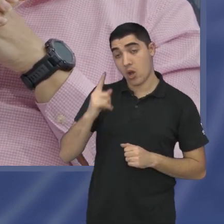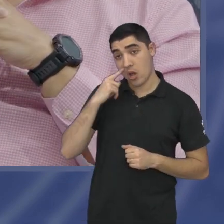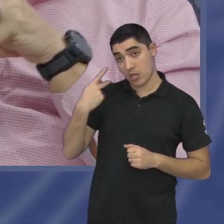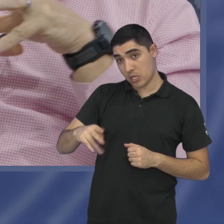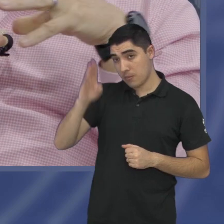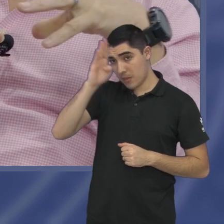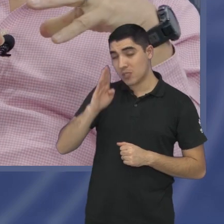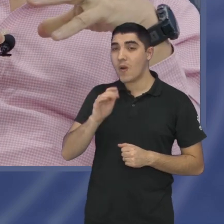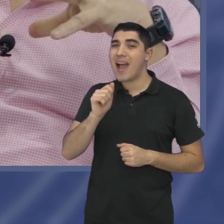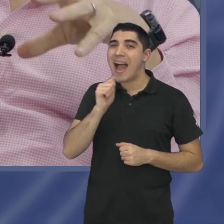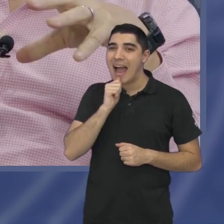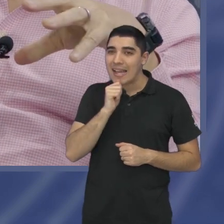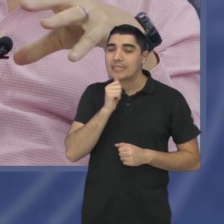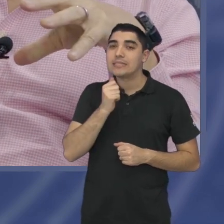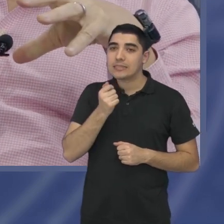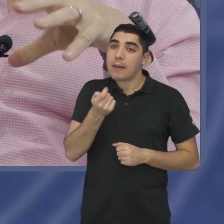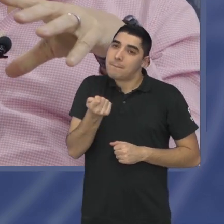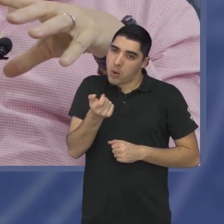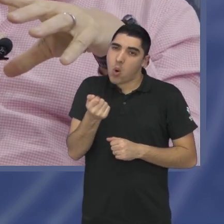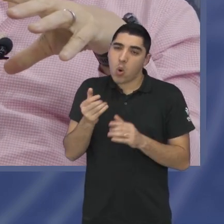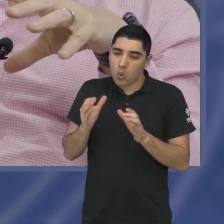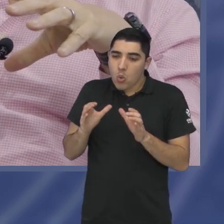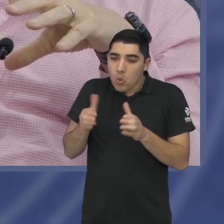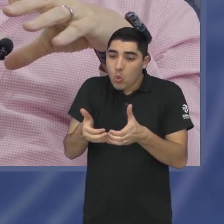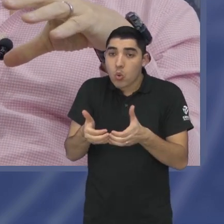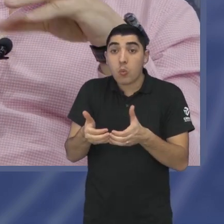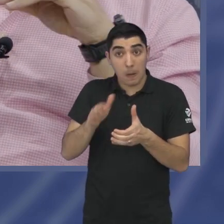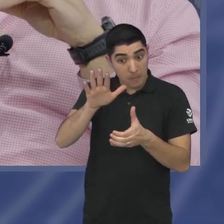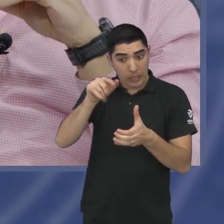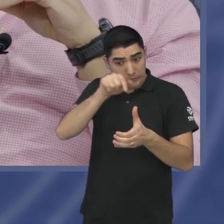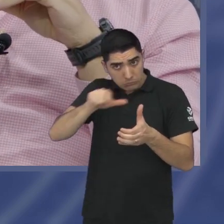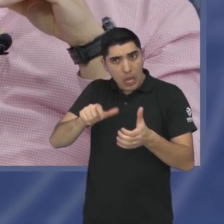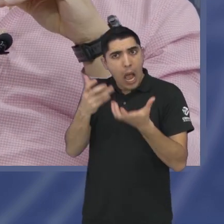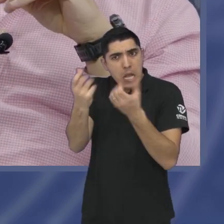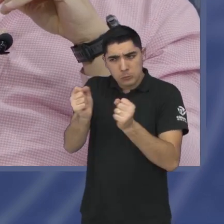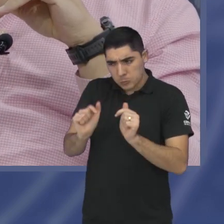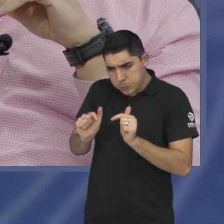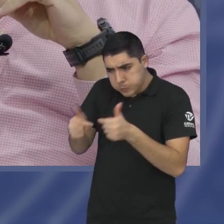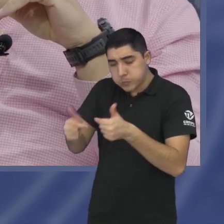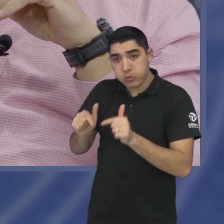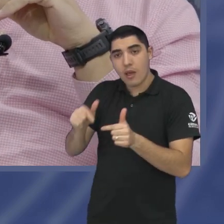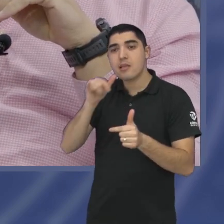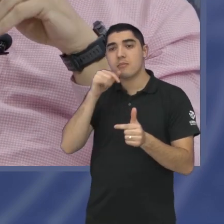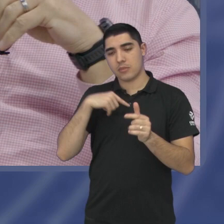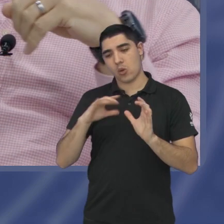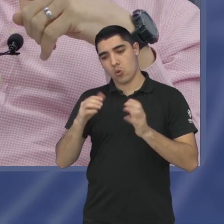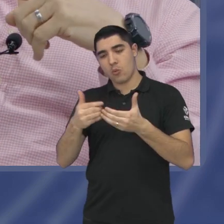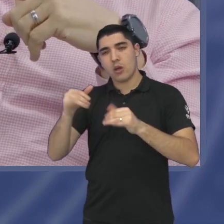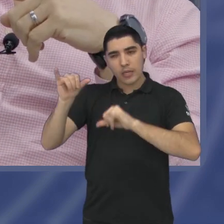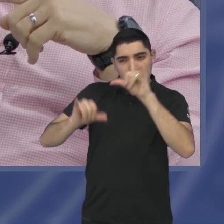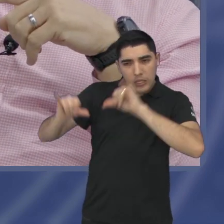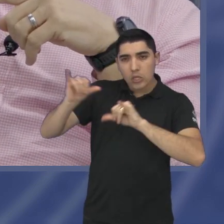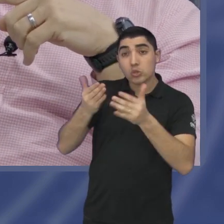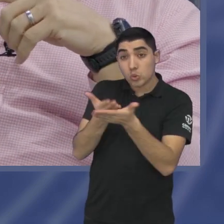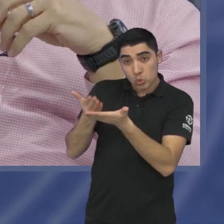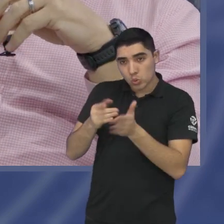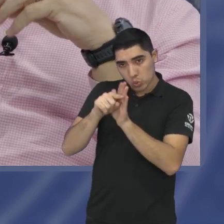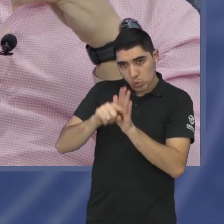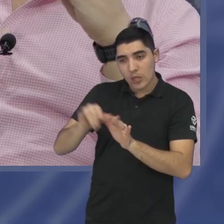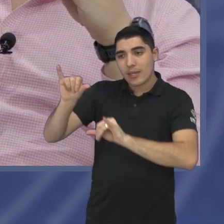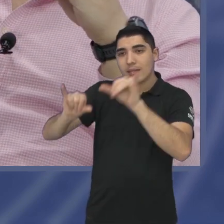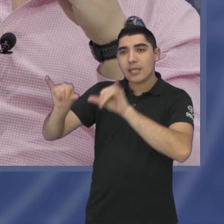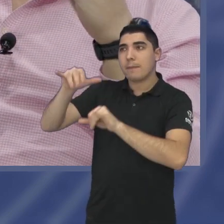comunidade relativamente pequena, mas muito ativa nessa área. Tem uma comunidade que estuda química no meio interestelar,